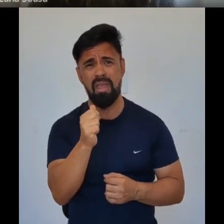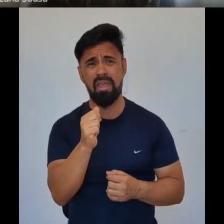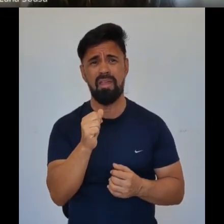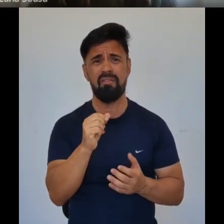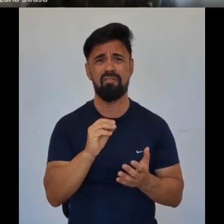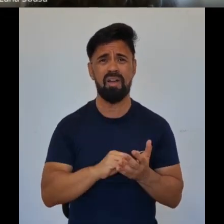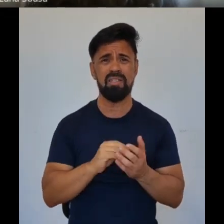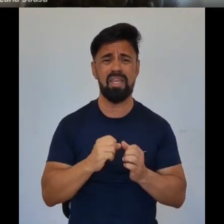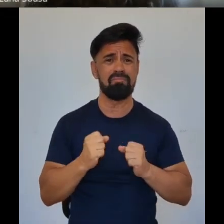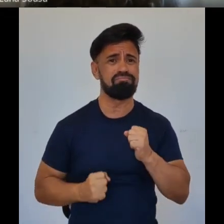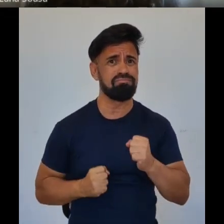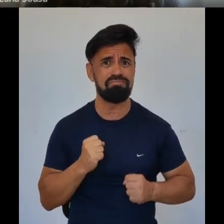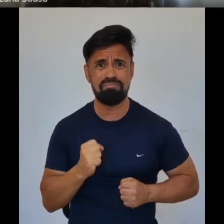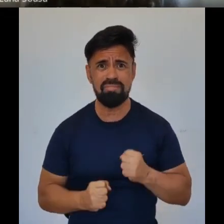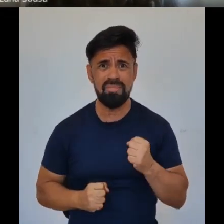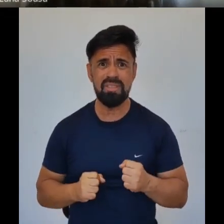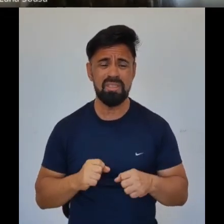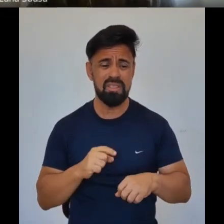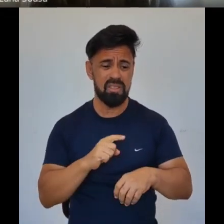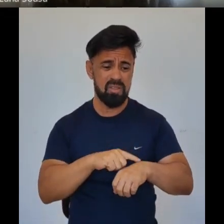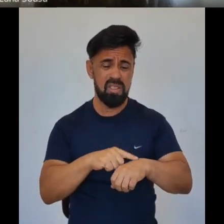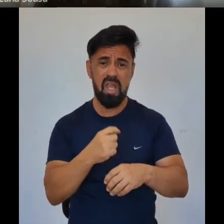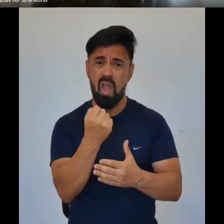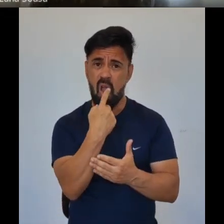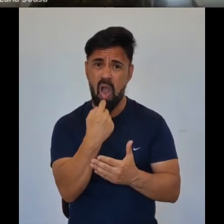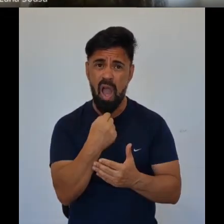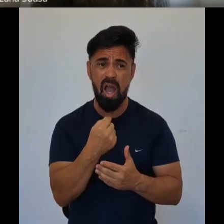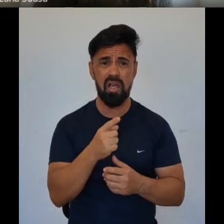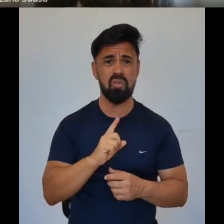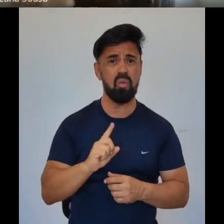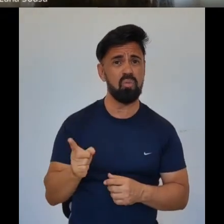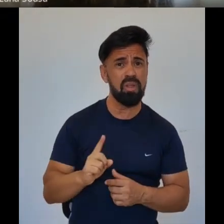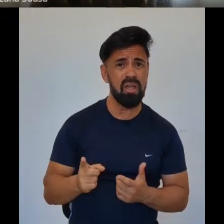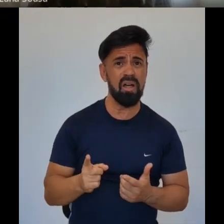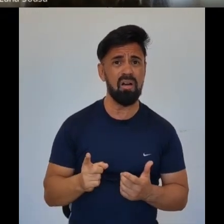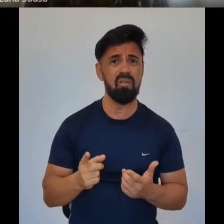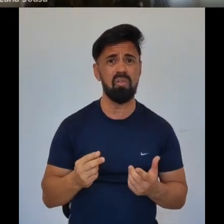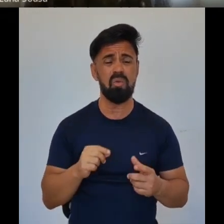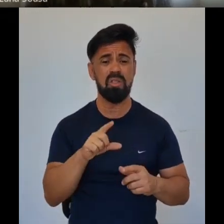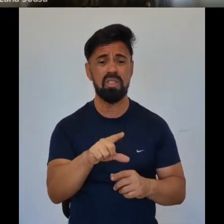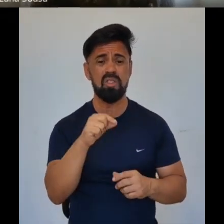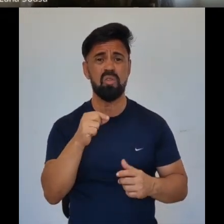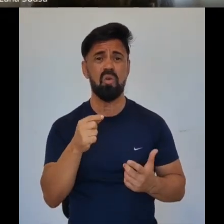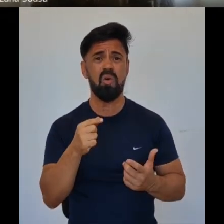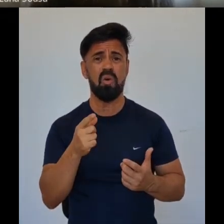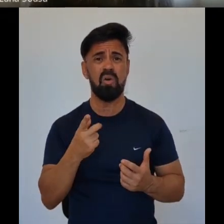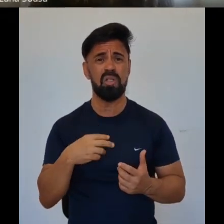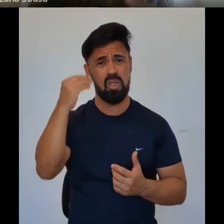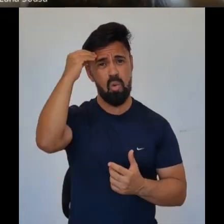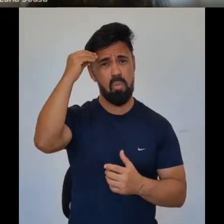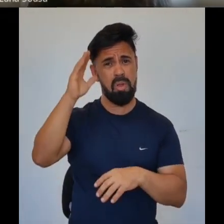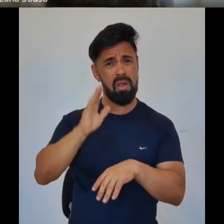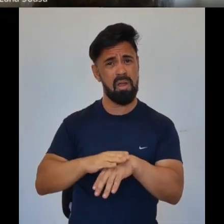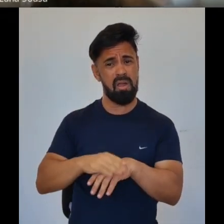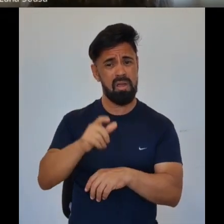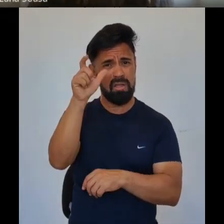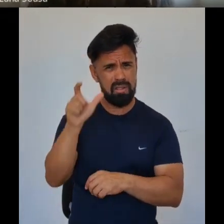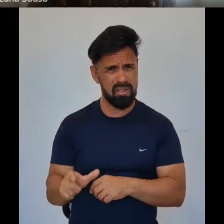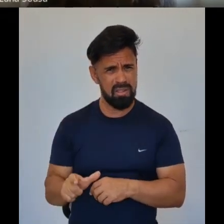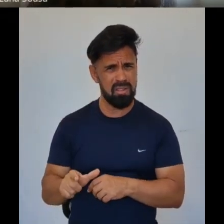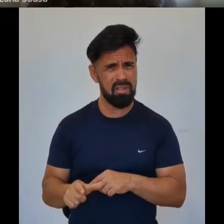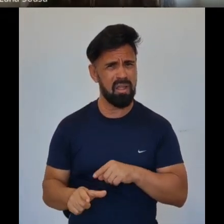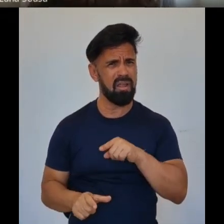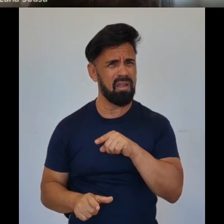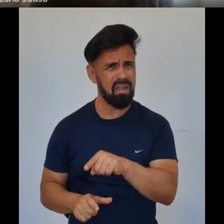vezes as escolhas individuais das pessoas, o que comer, o que beber, fazer ou não atividade física, tomar o remédio na hora